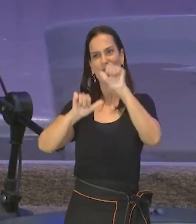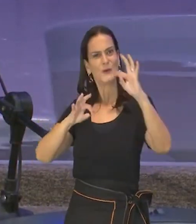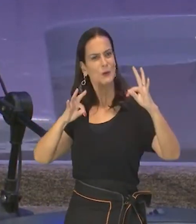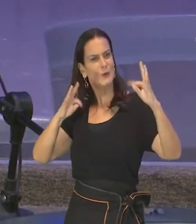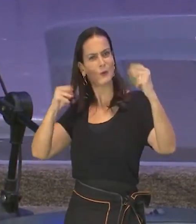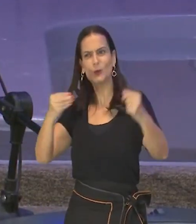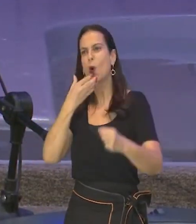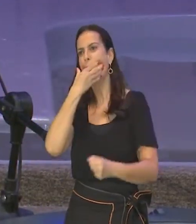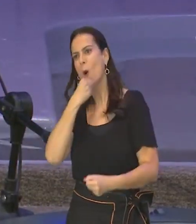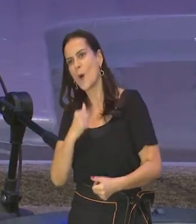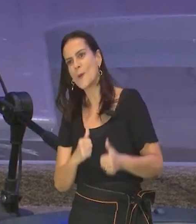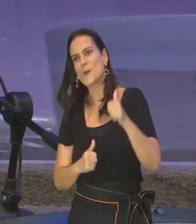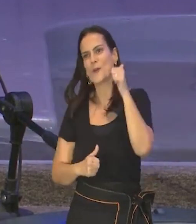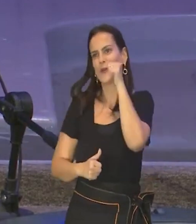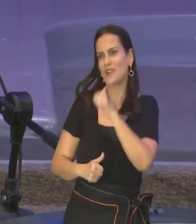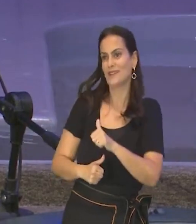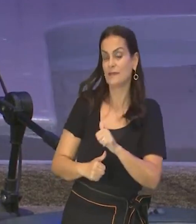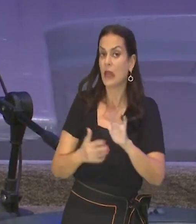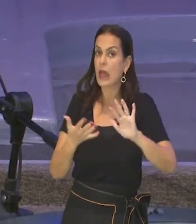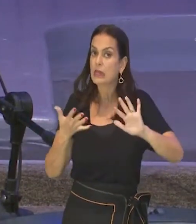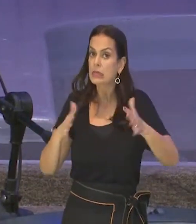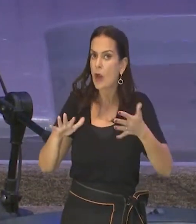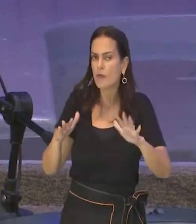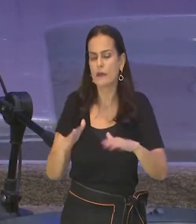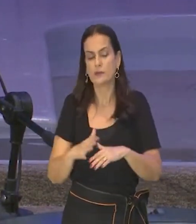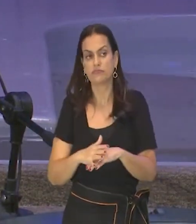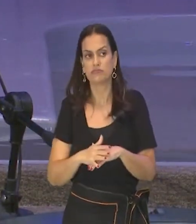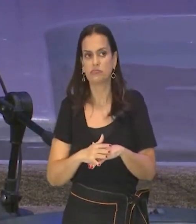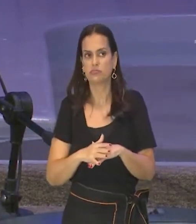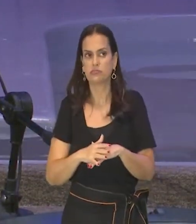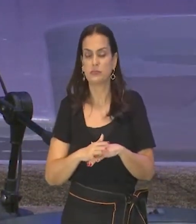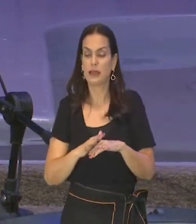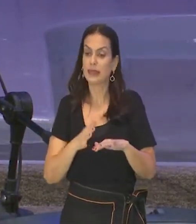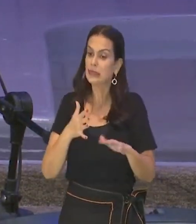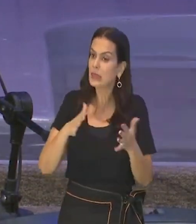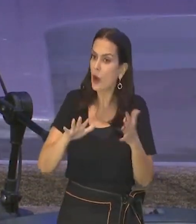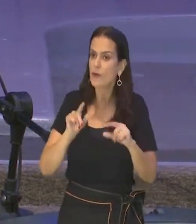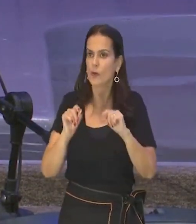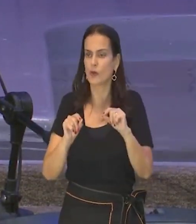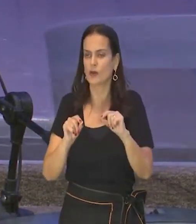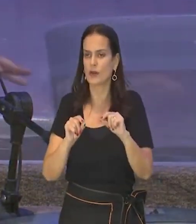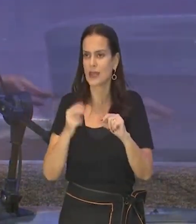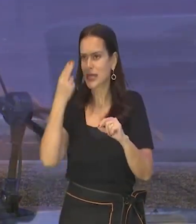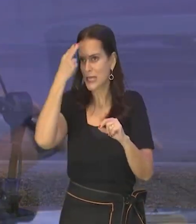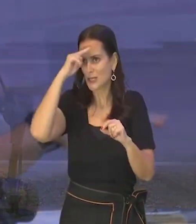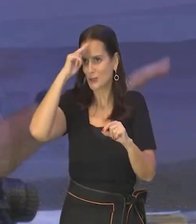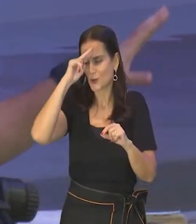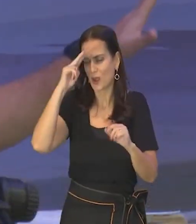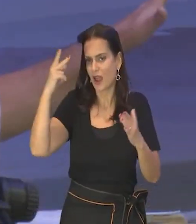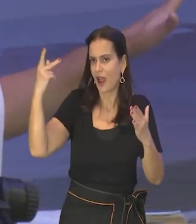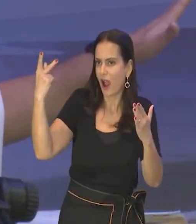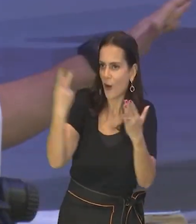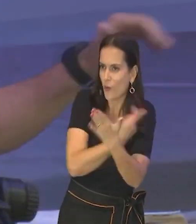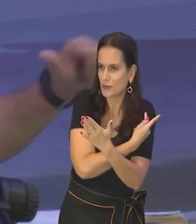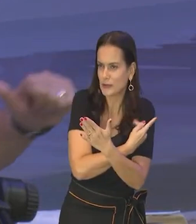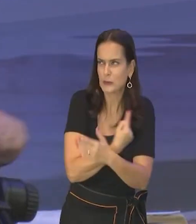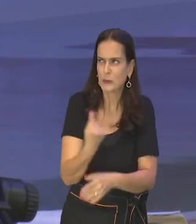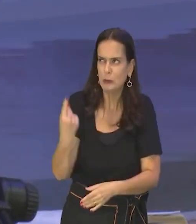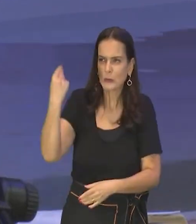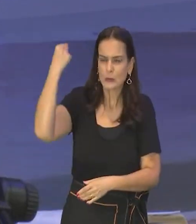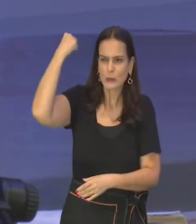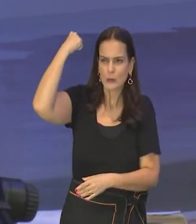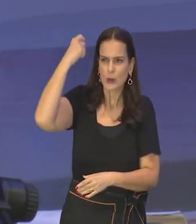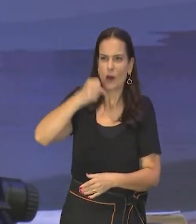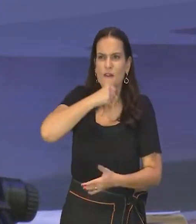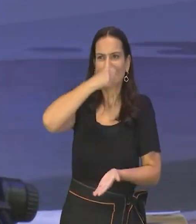Se talvez, não estou afirmando, esse episódio acontecesse lá no início do